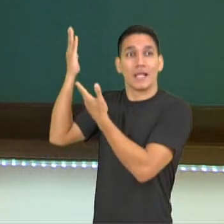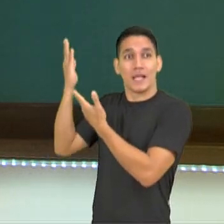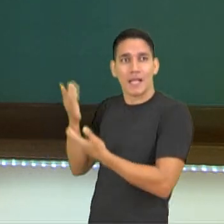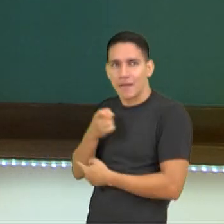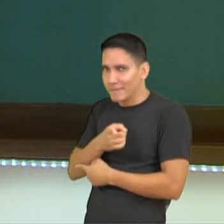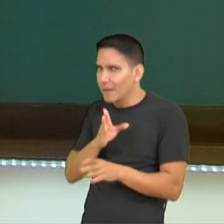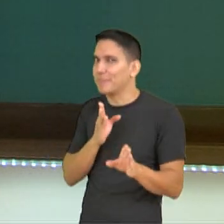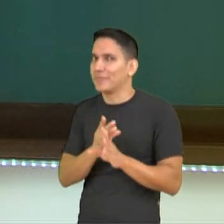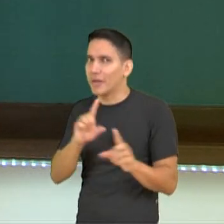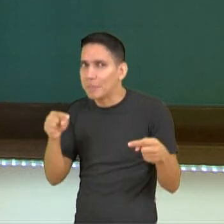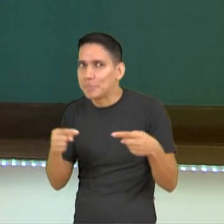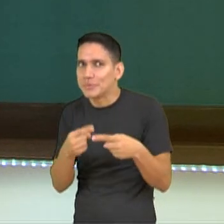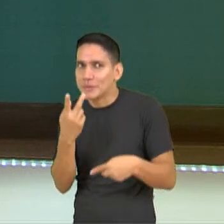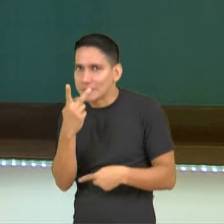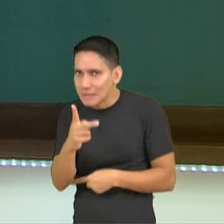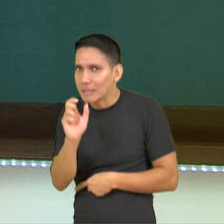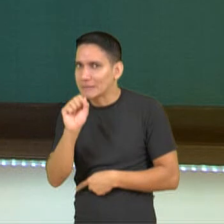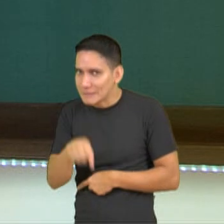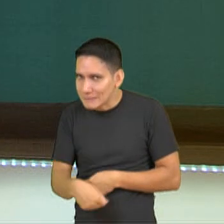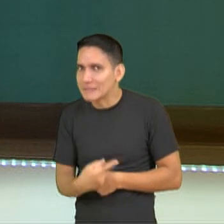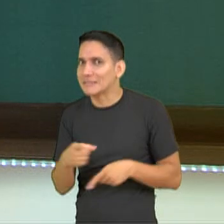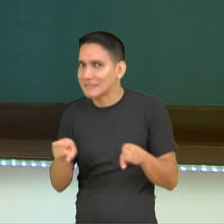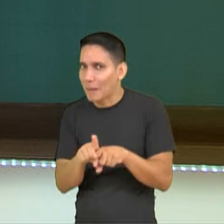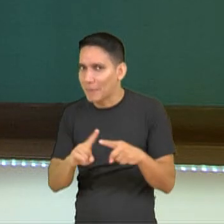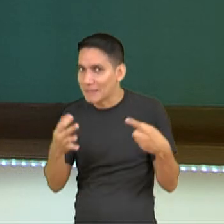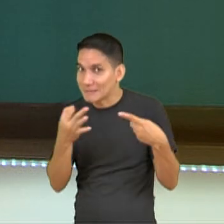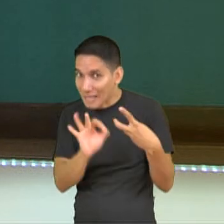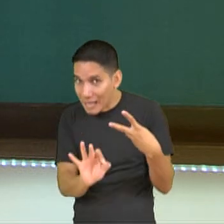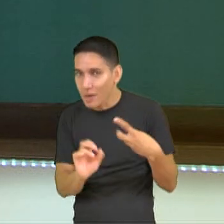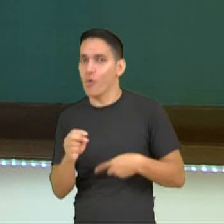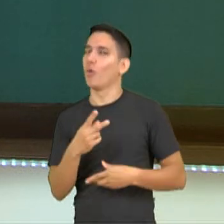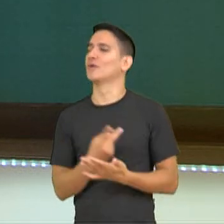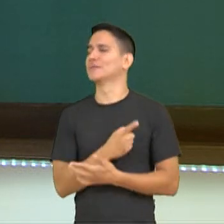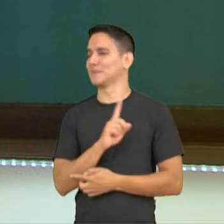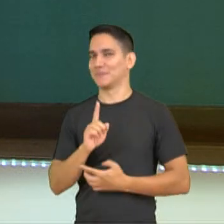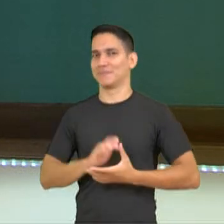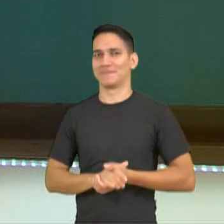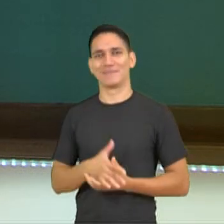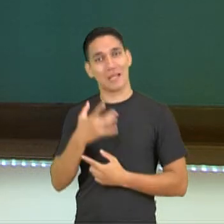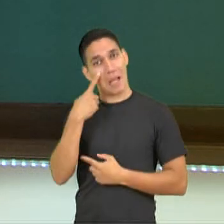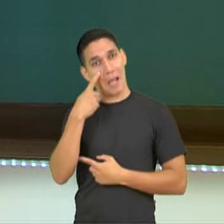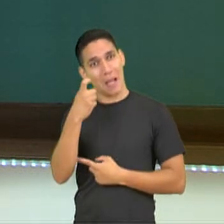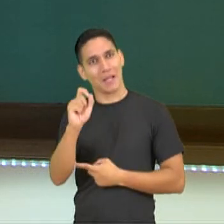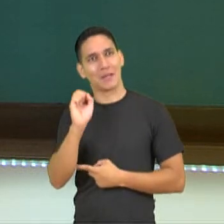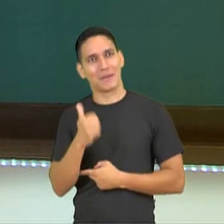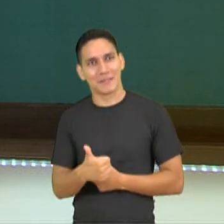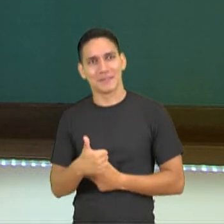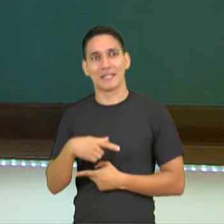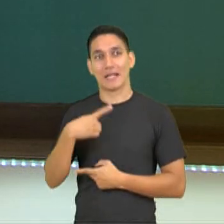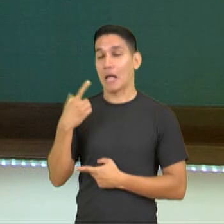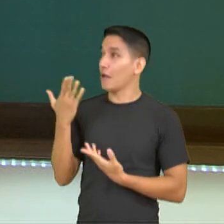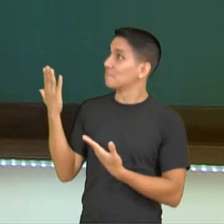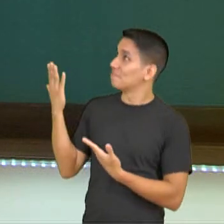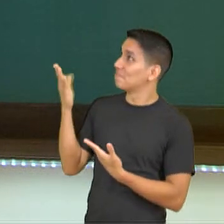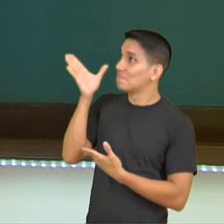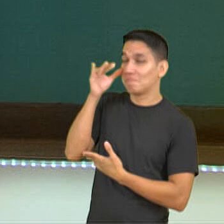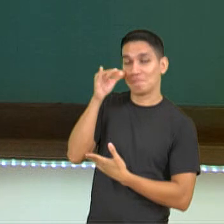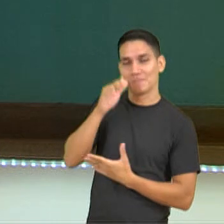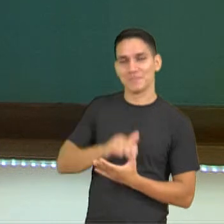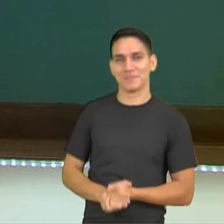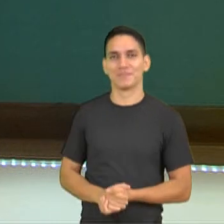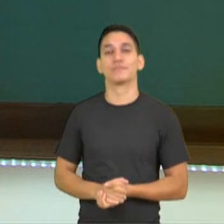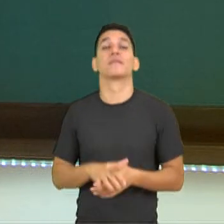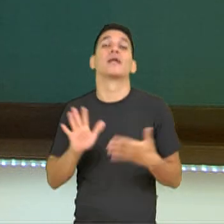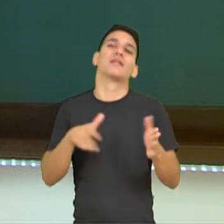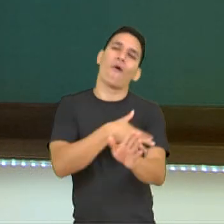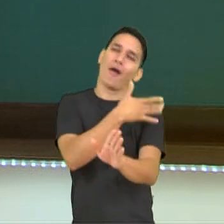vocês podem ver se vocês acertaram ou não a resposta de vocês, ok? Então, bem interessante a gente pensar nessa curiosidade. Na